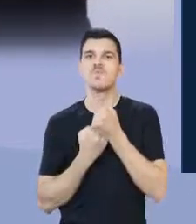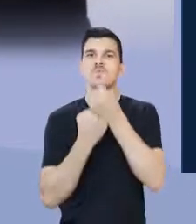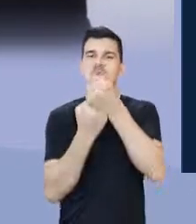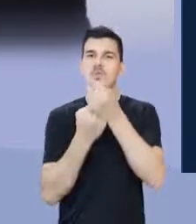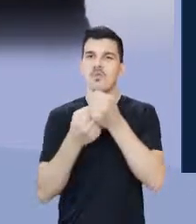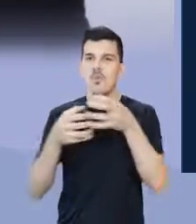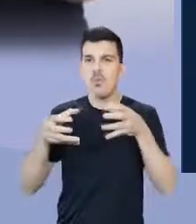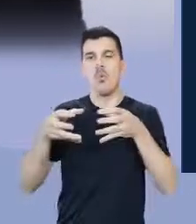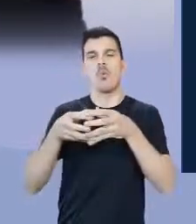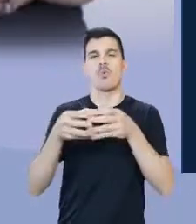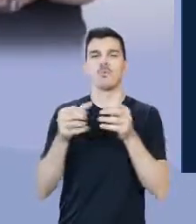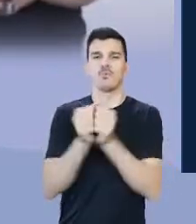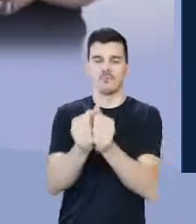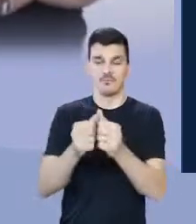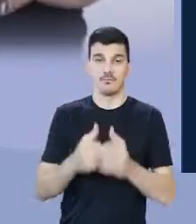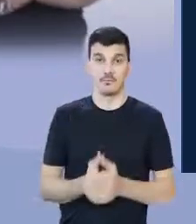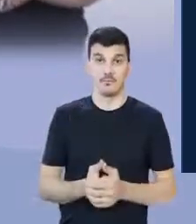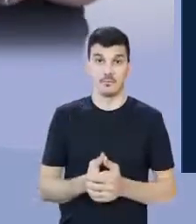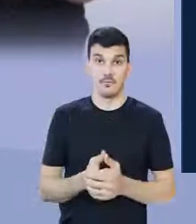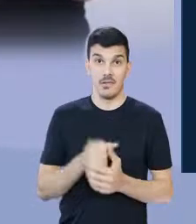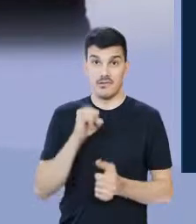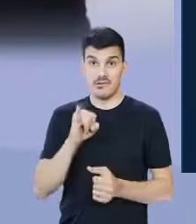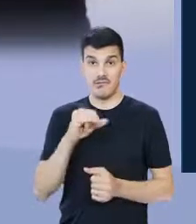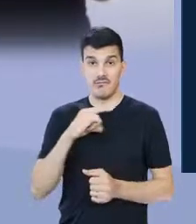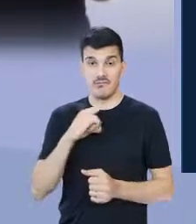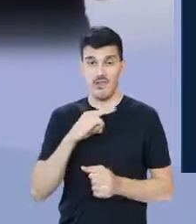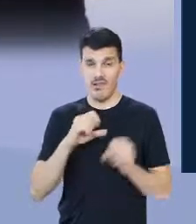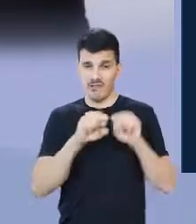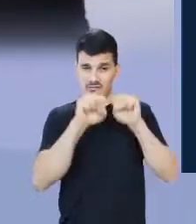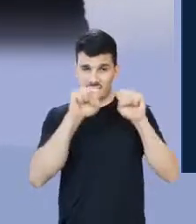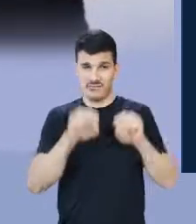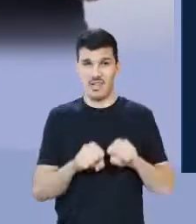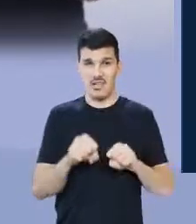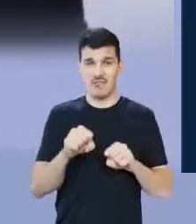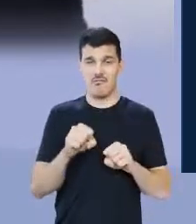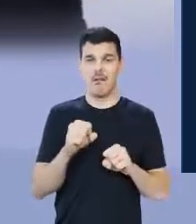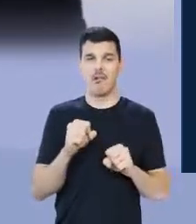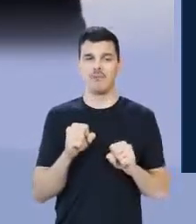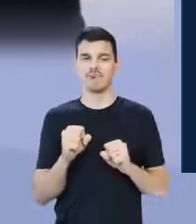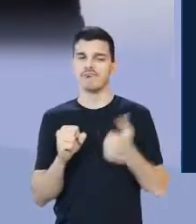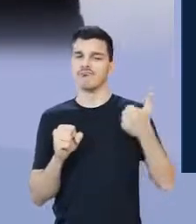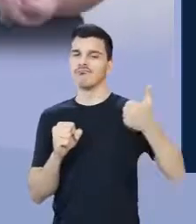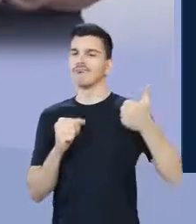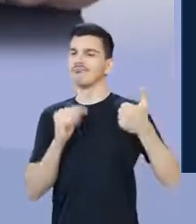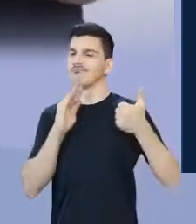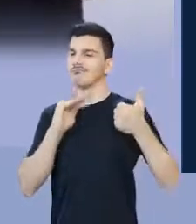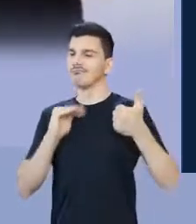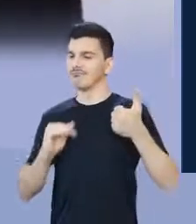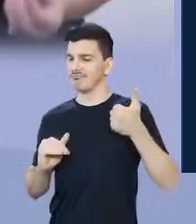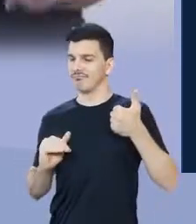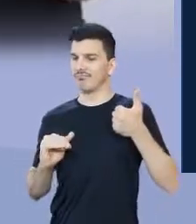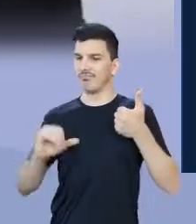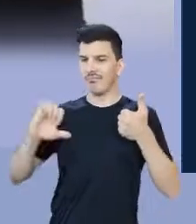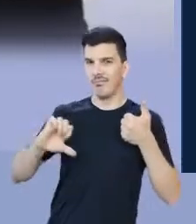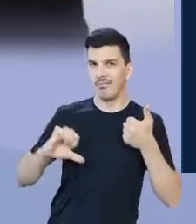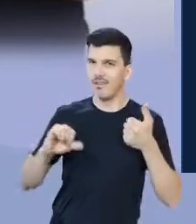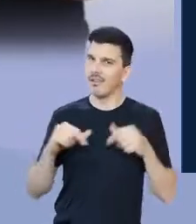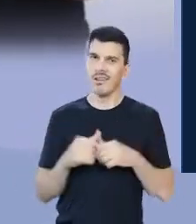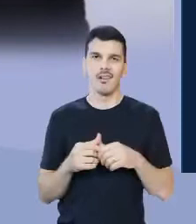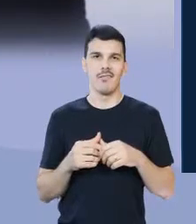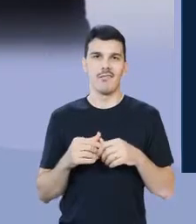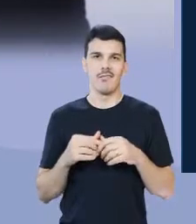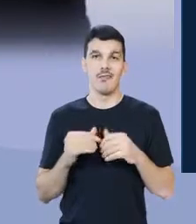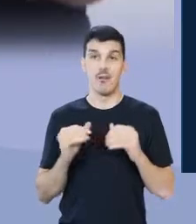mais se todos estiverem juntos, se houver um sistema que privilegie todas as